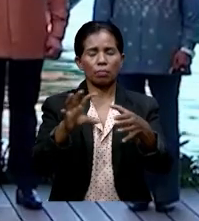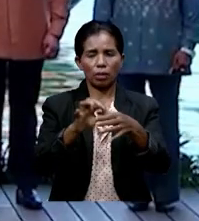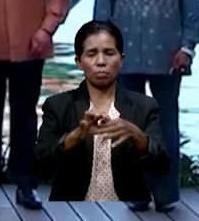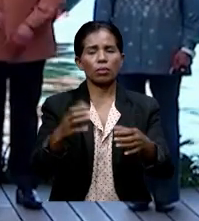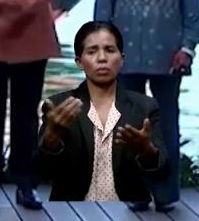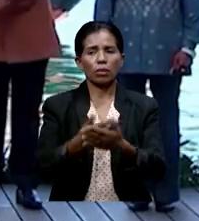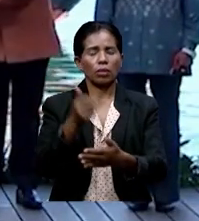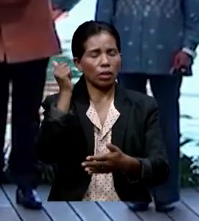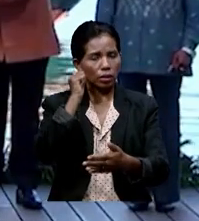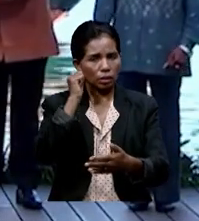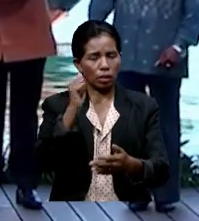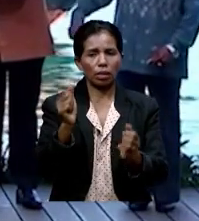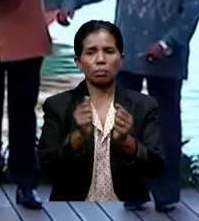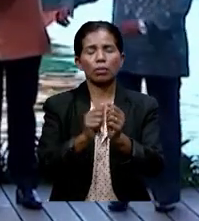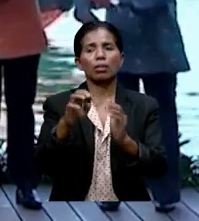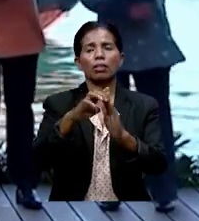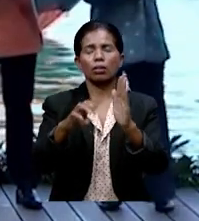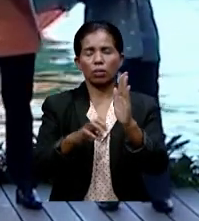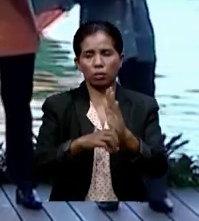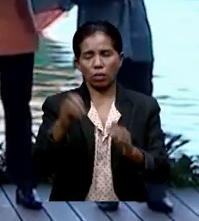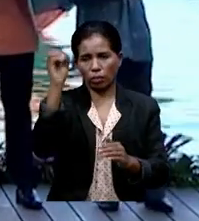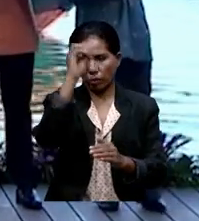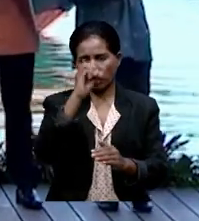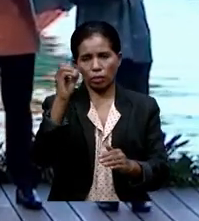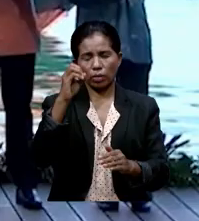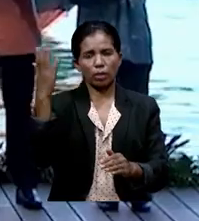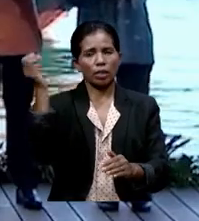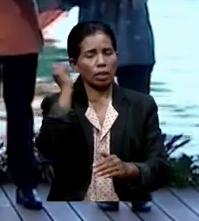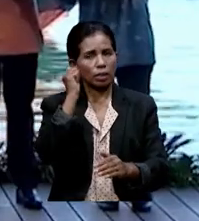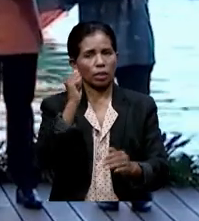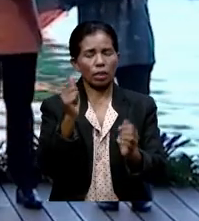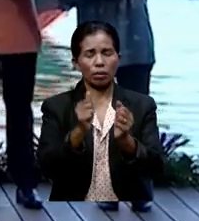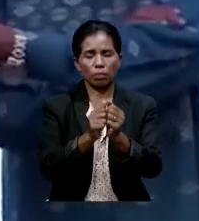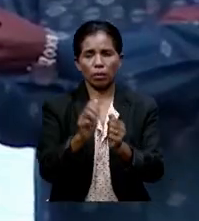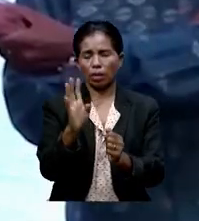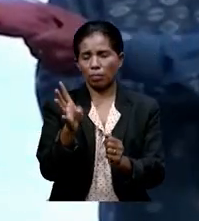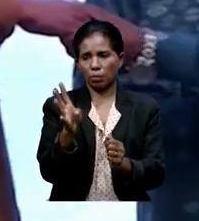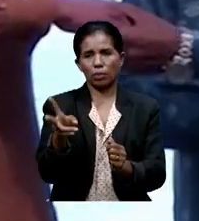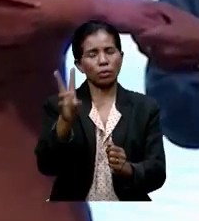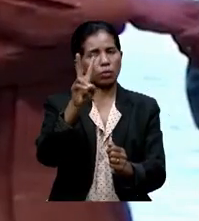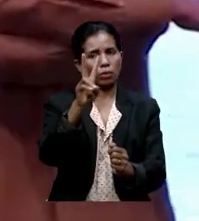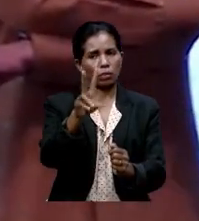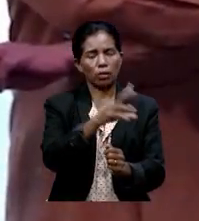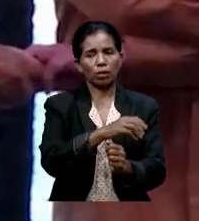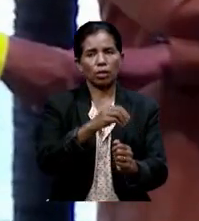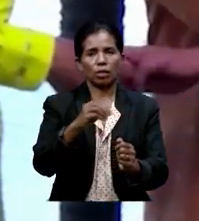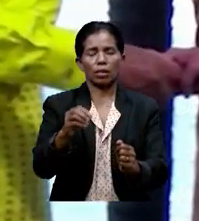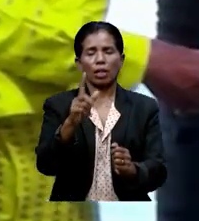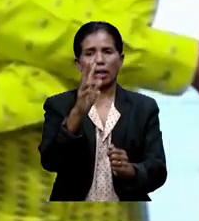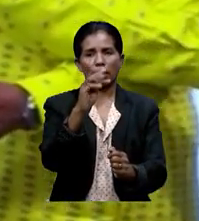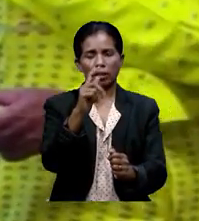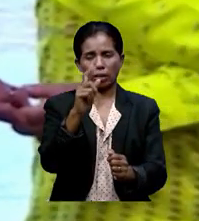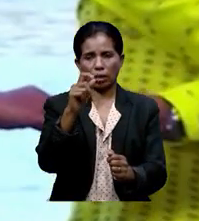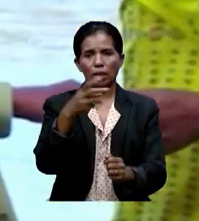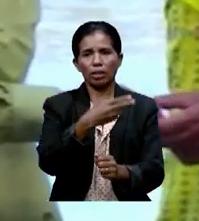Badala Sanresenita, o Estatuto Observador e Assemir ASEAN Badala Hatunresenrua e a Labombazo, província NTT Indonésia.